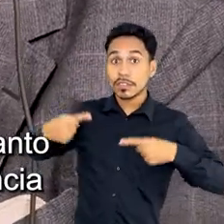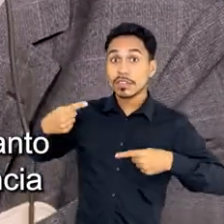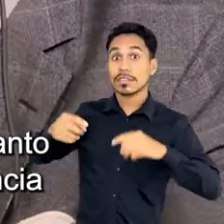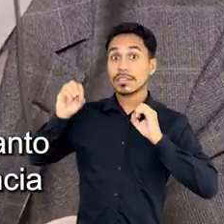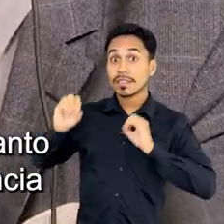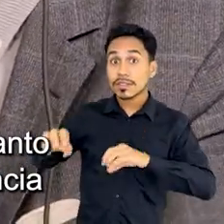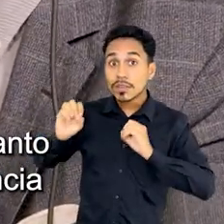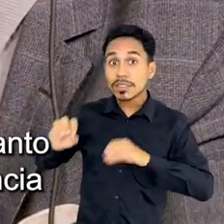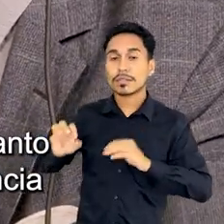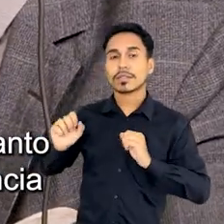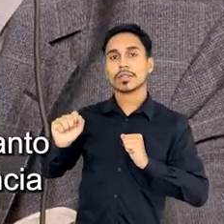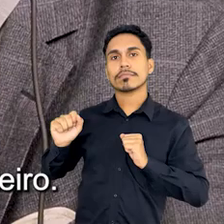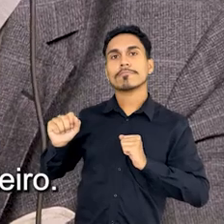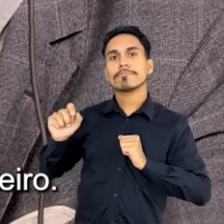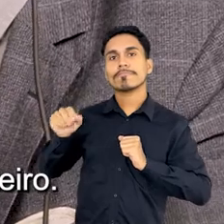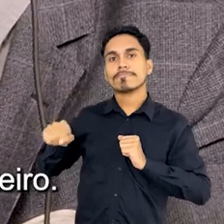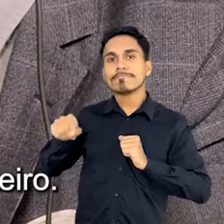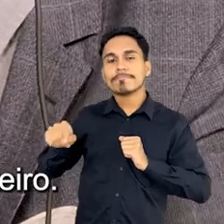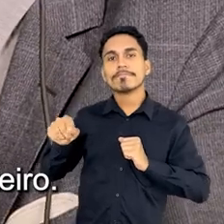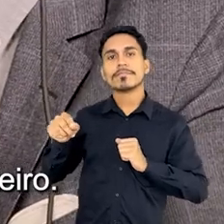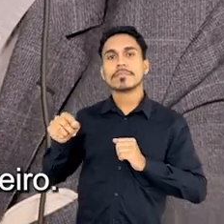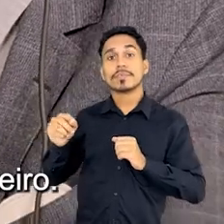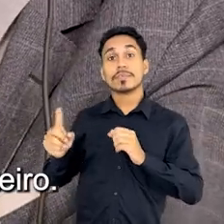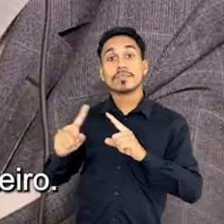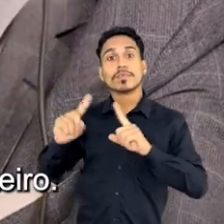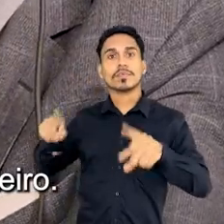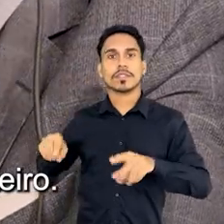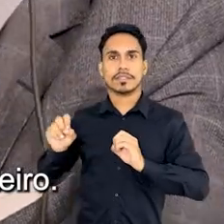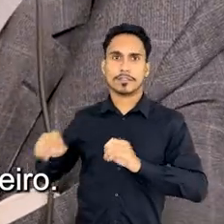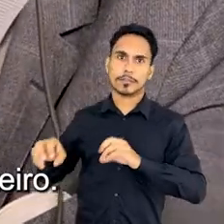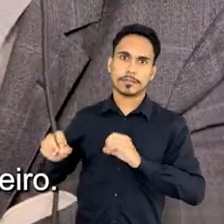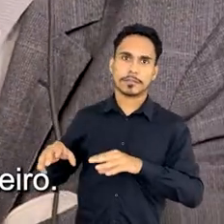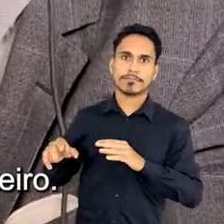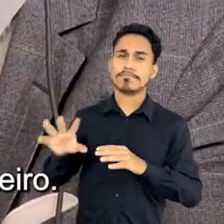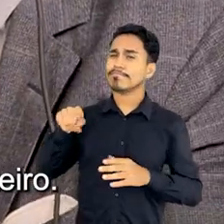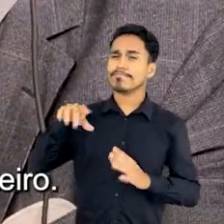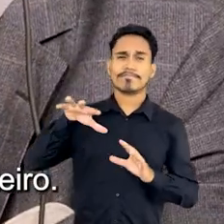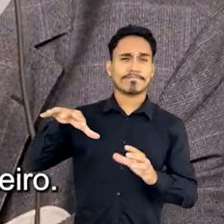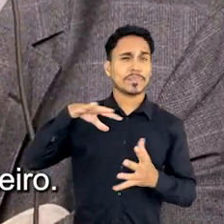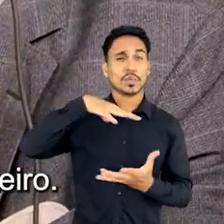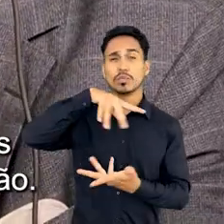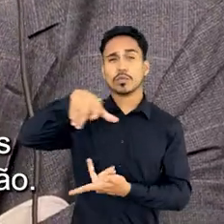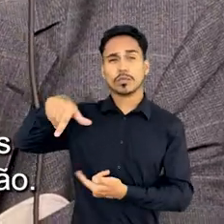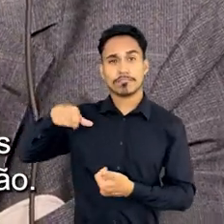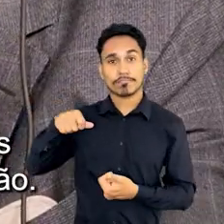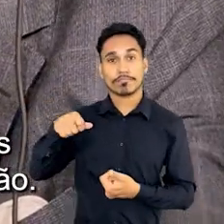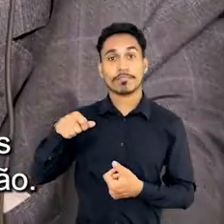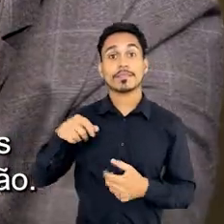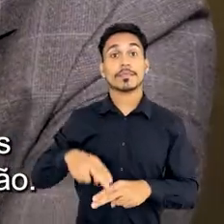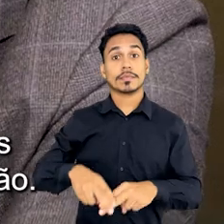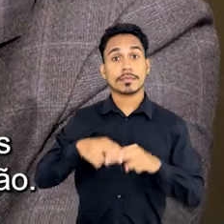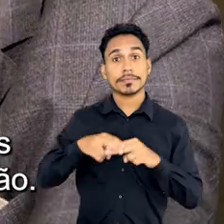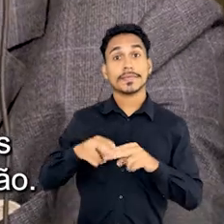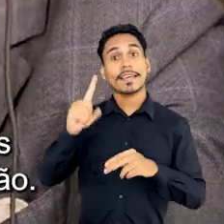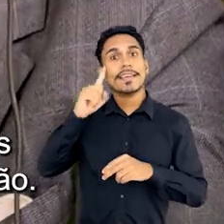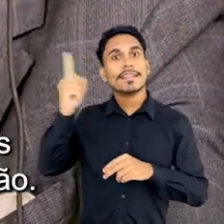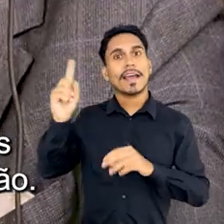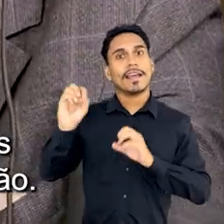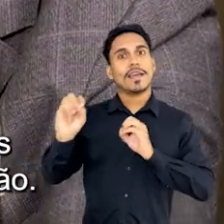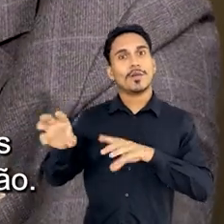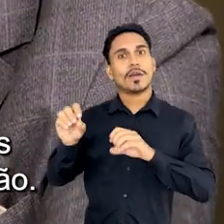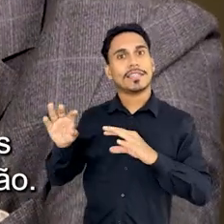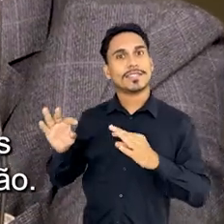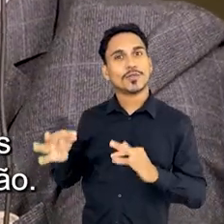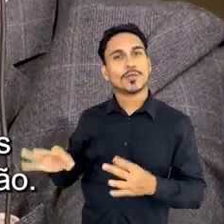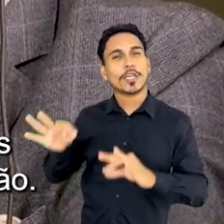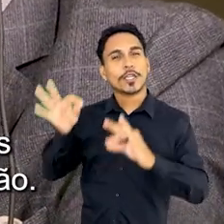educacional precisa ter alguma ingerência sobre aquilo que ele cria enquanto projeto Educacional isso é como funciona no mundo inteiro então a ideia da tecnologia é